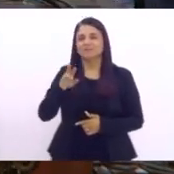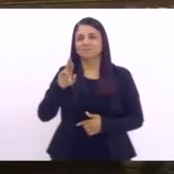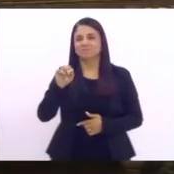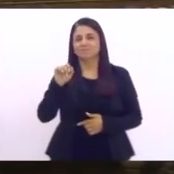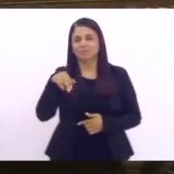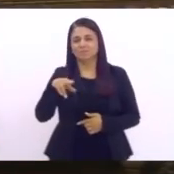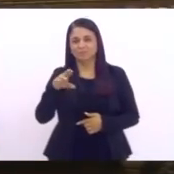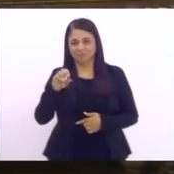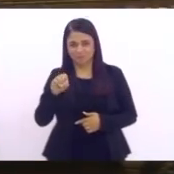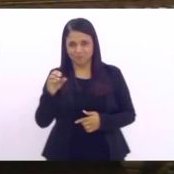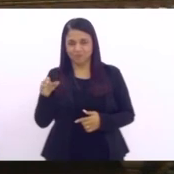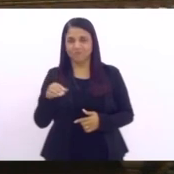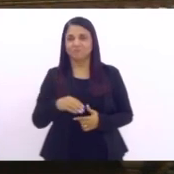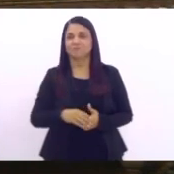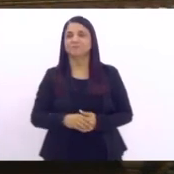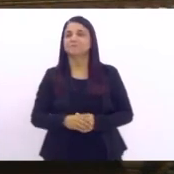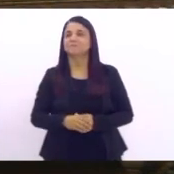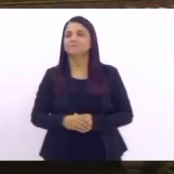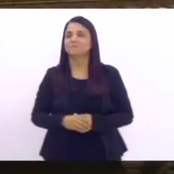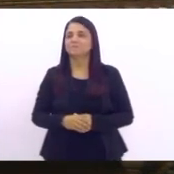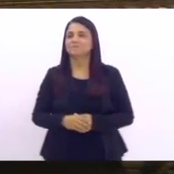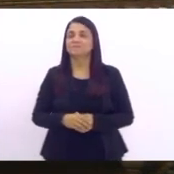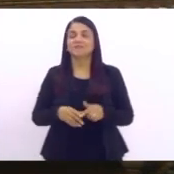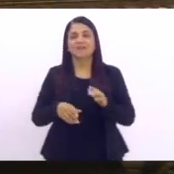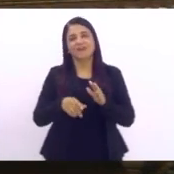Senhora presidente, antes de...